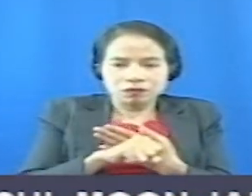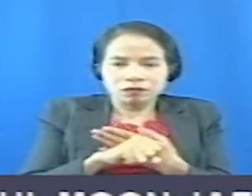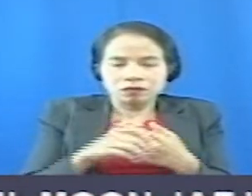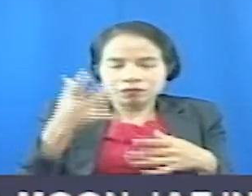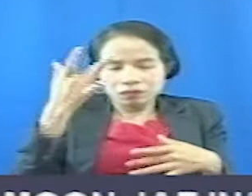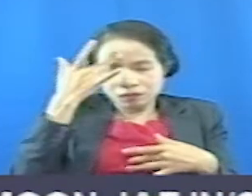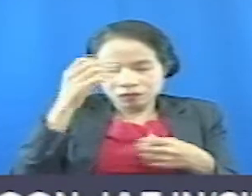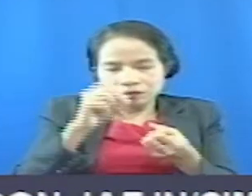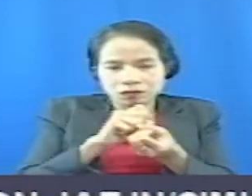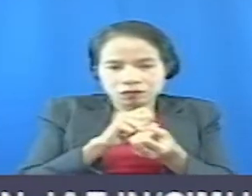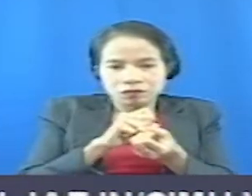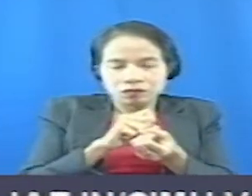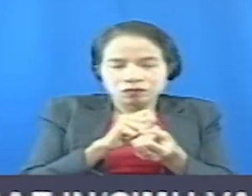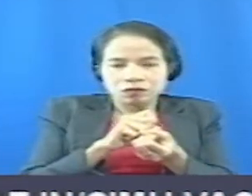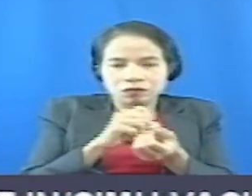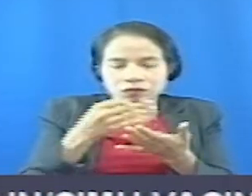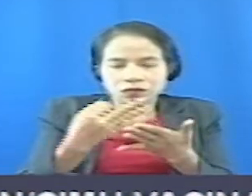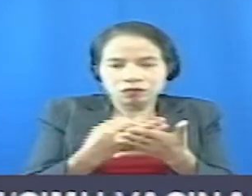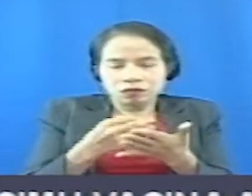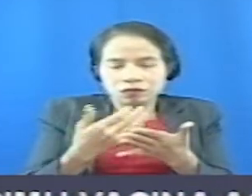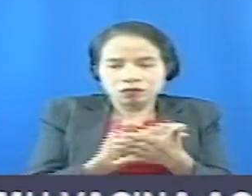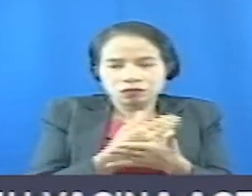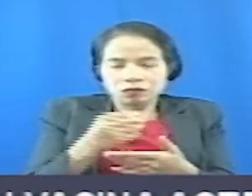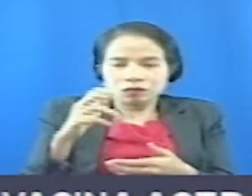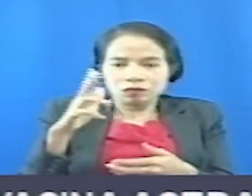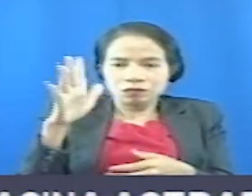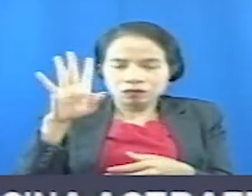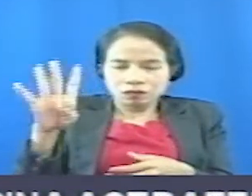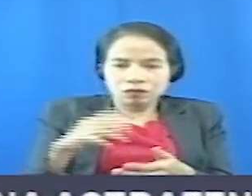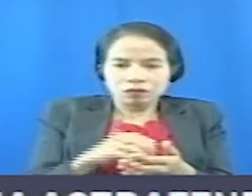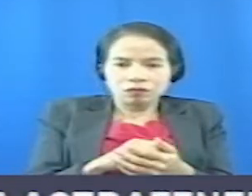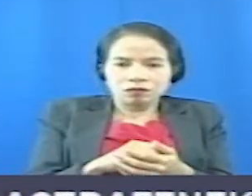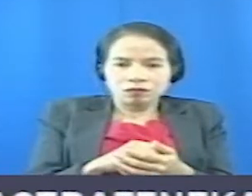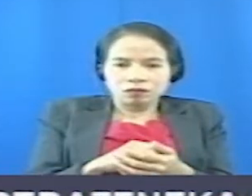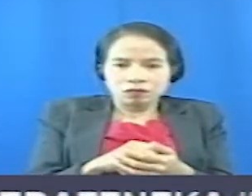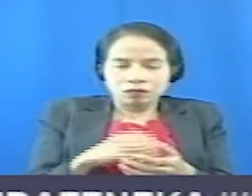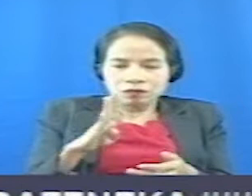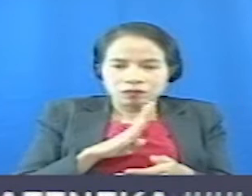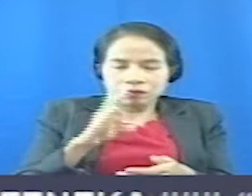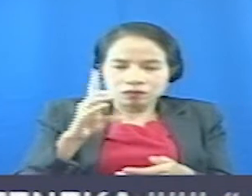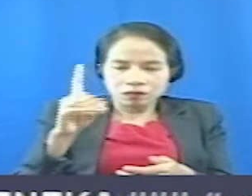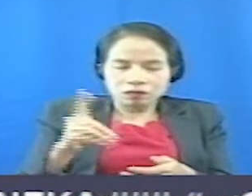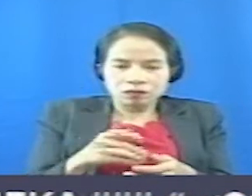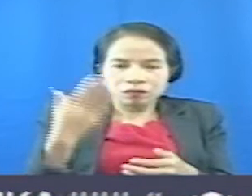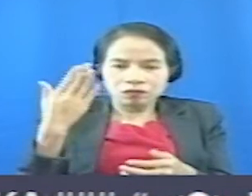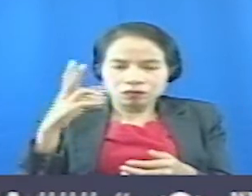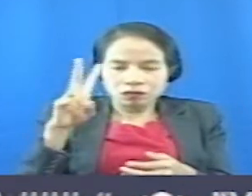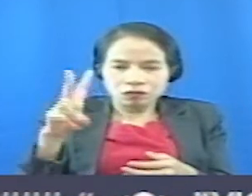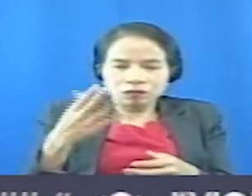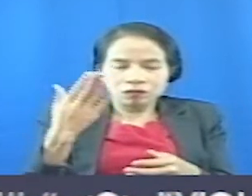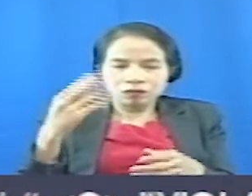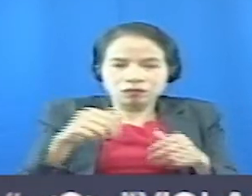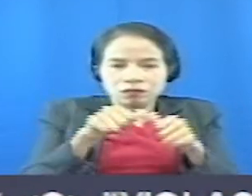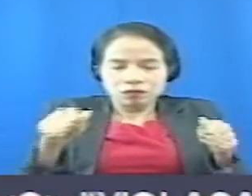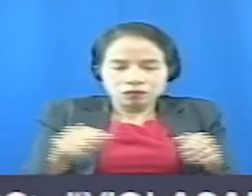a aldeia Sagrada Família, e a Supo Bidau Santana. Caso positivo Ruatan, e a aldeia Becusi